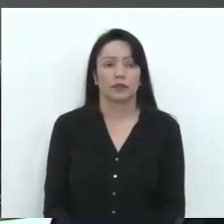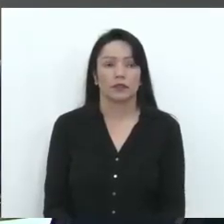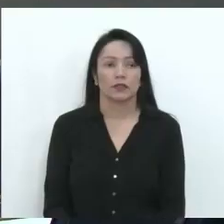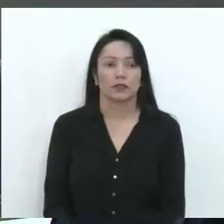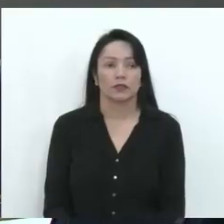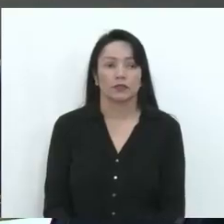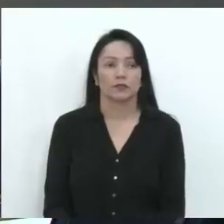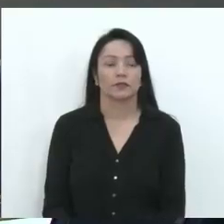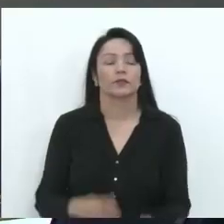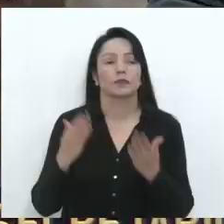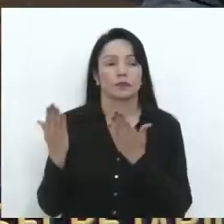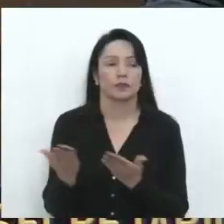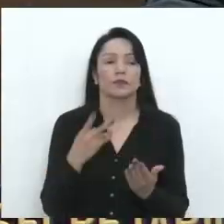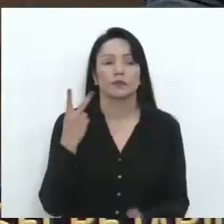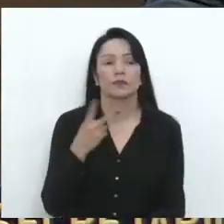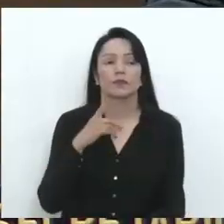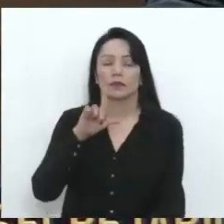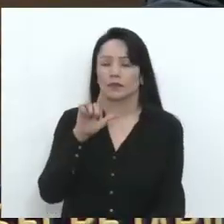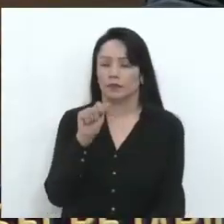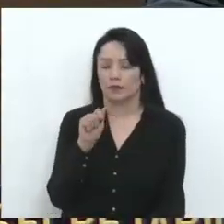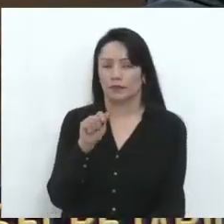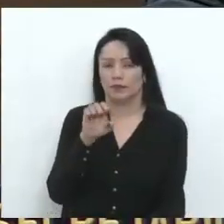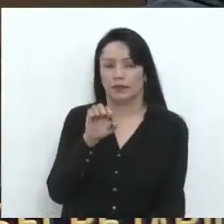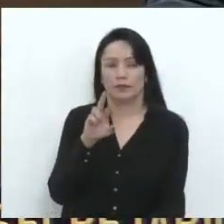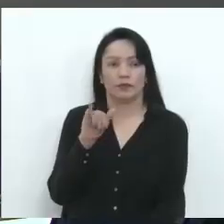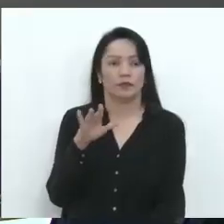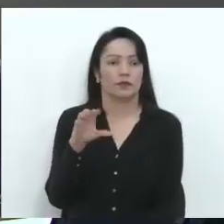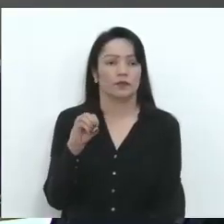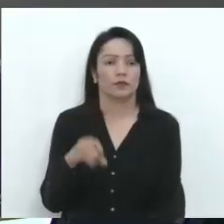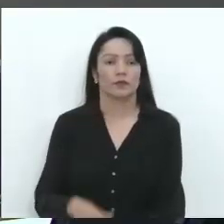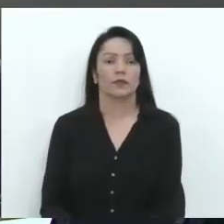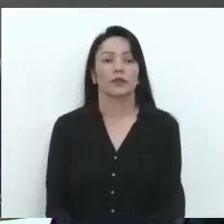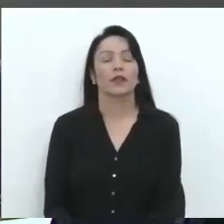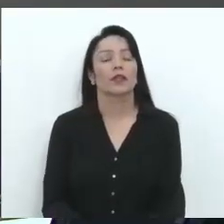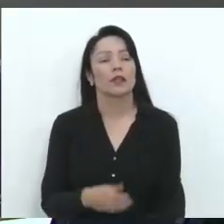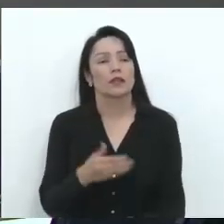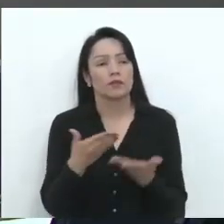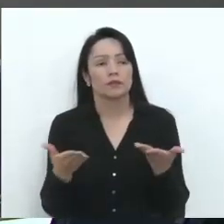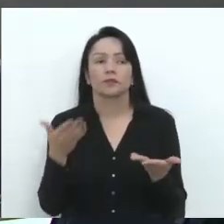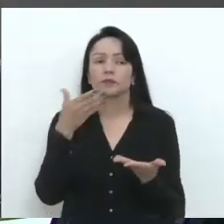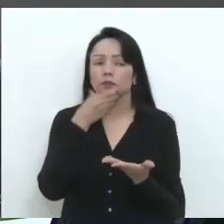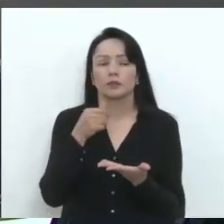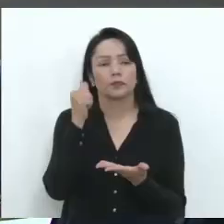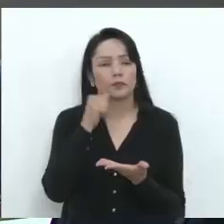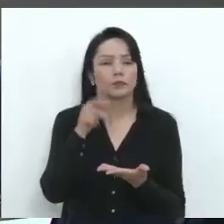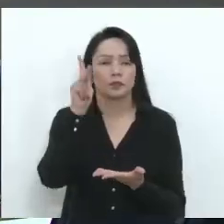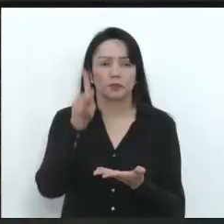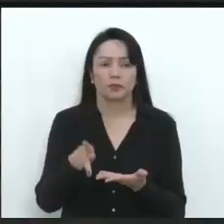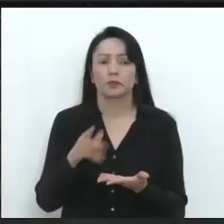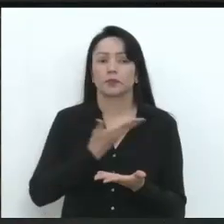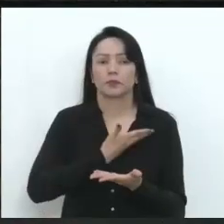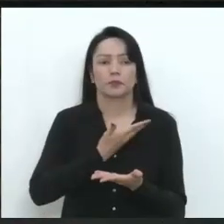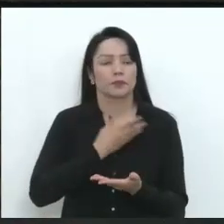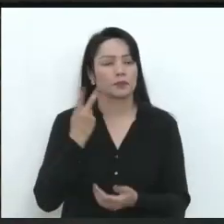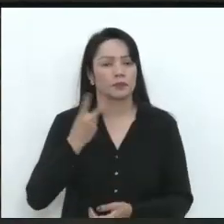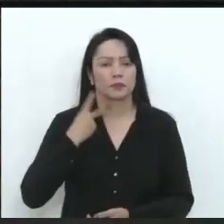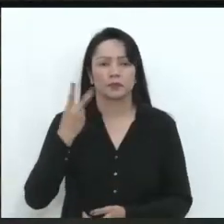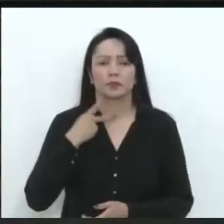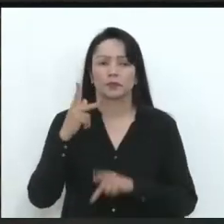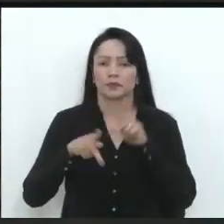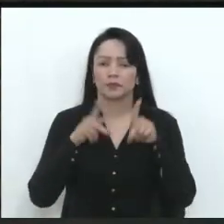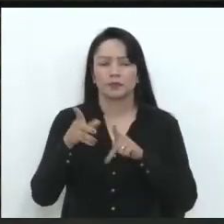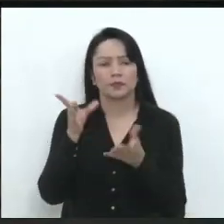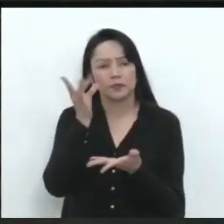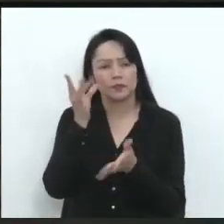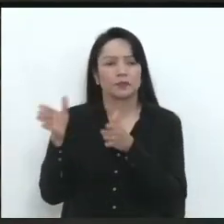Com a palavra, vereador Dr. Lárcio Santos. Senhoras e senhores, senhor presidente, todos os colegas vereadores, público que nos